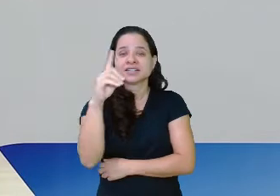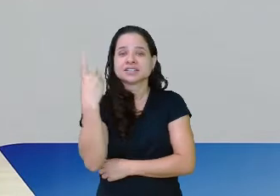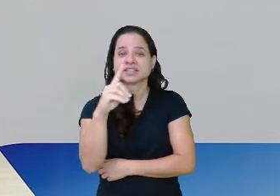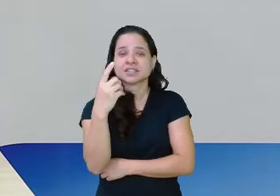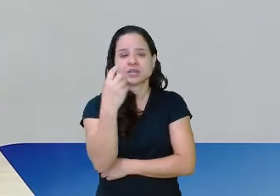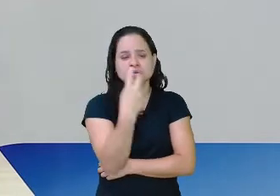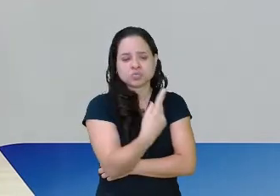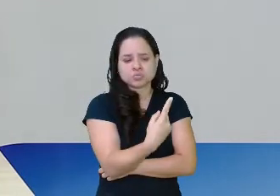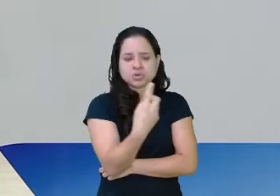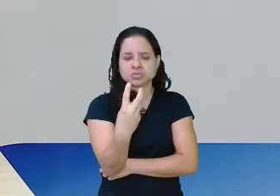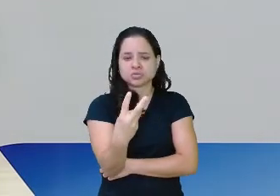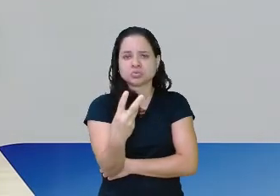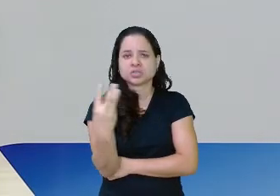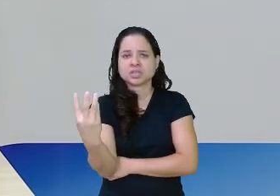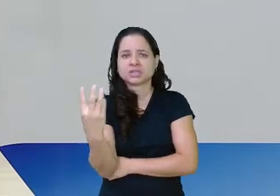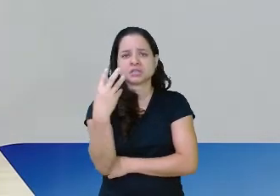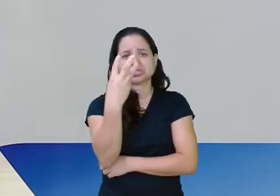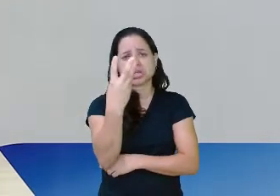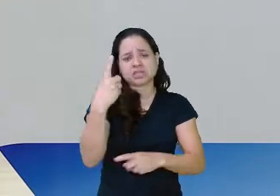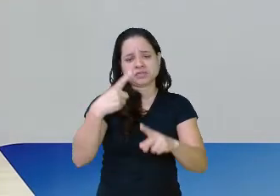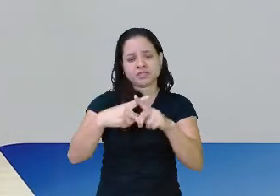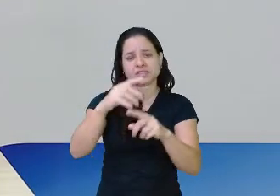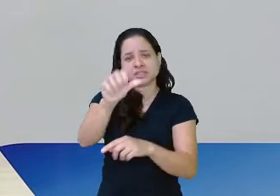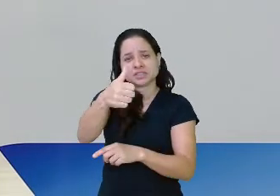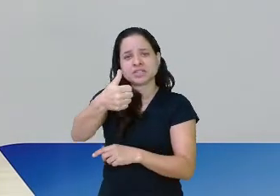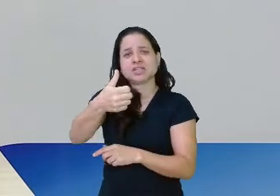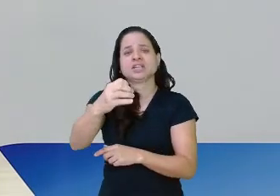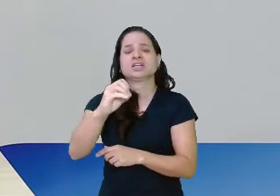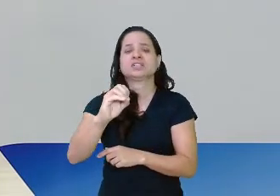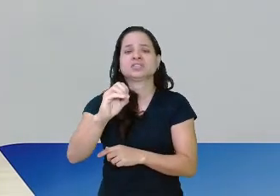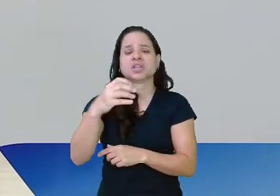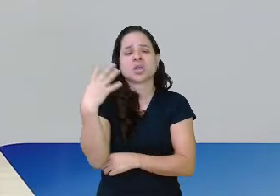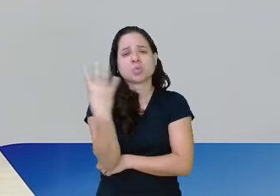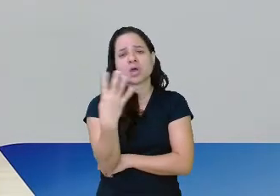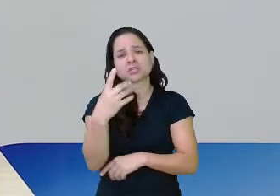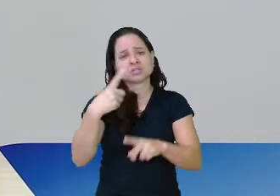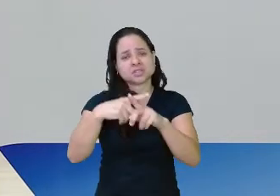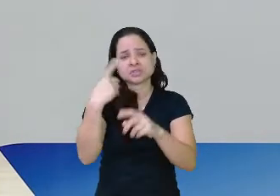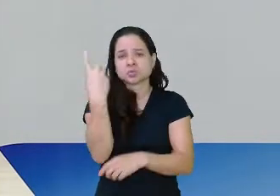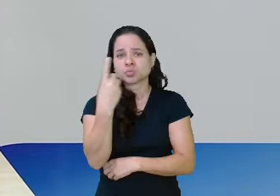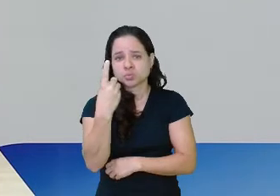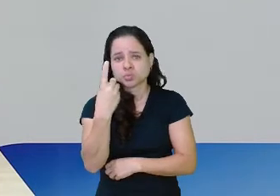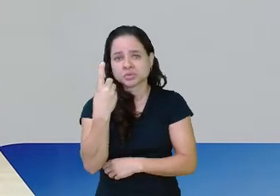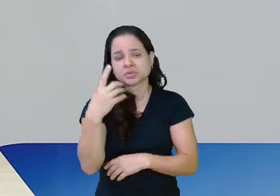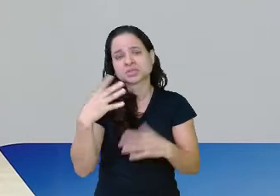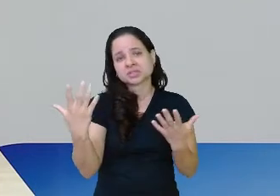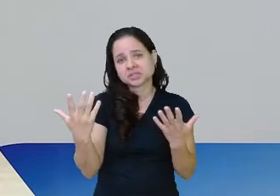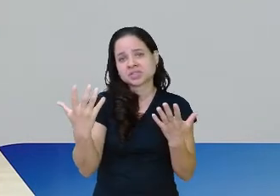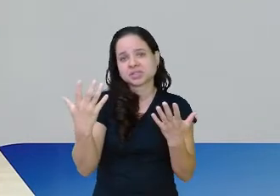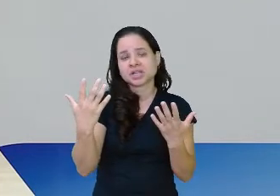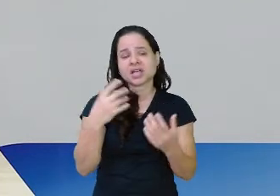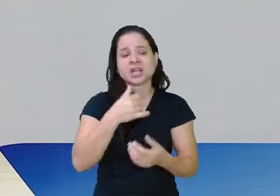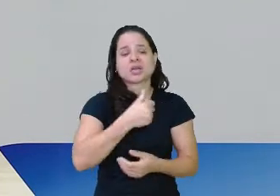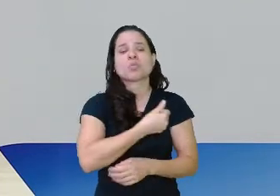2, 3. 3 vezes 10 e 4 vezes 1. Que a unidade não vale